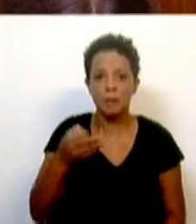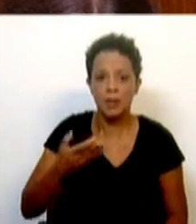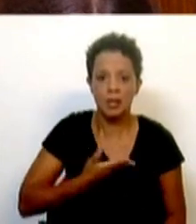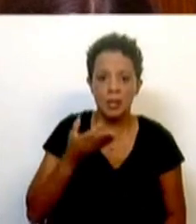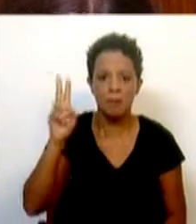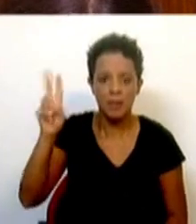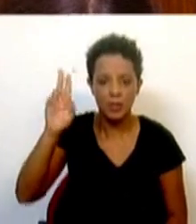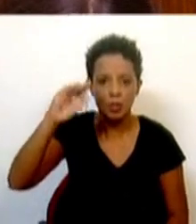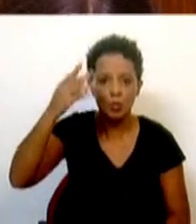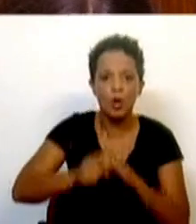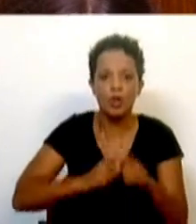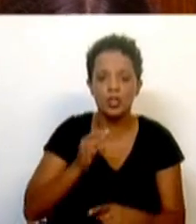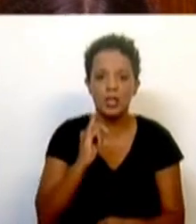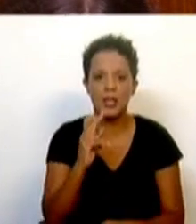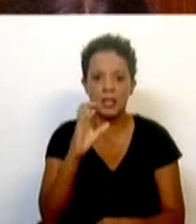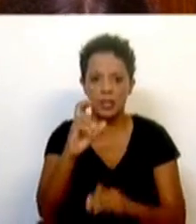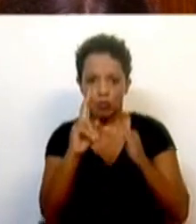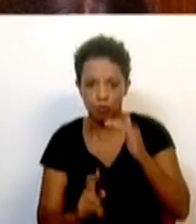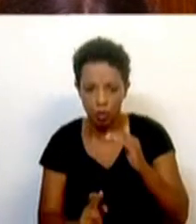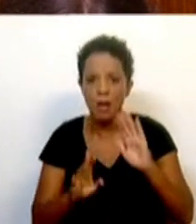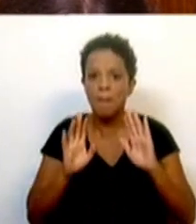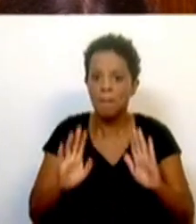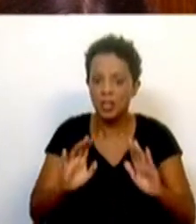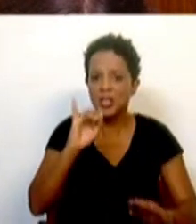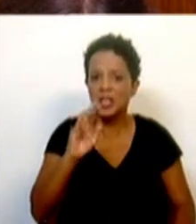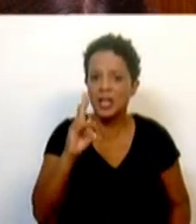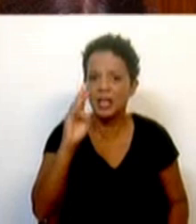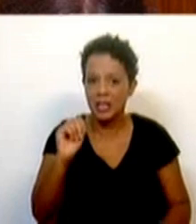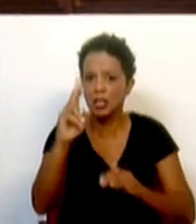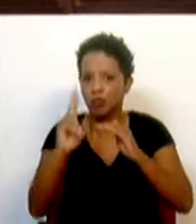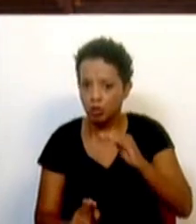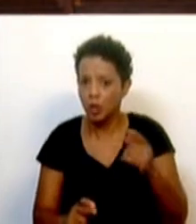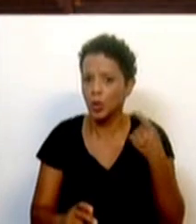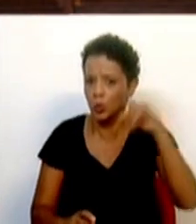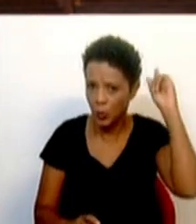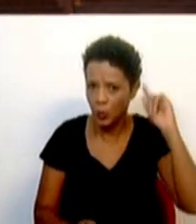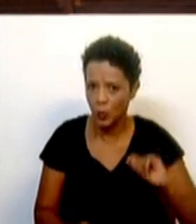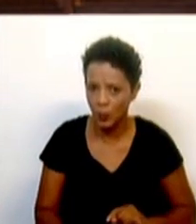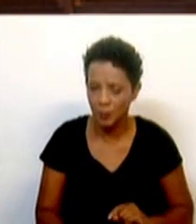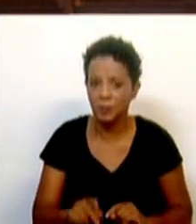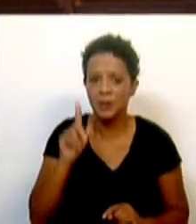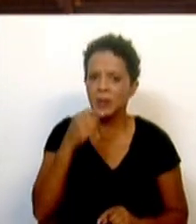PPD-PSD era a redução do IRC e não a redução do IRS.